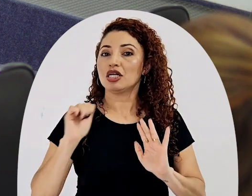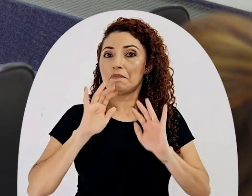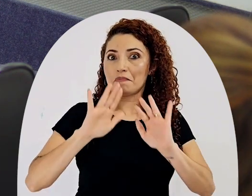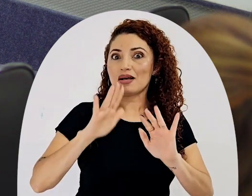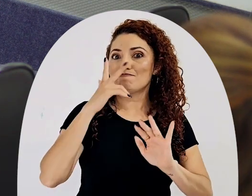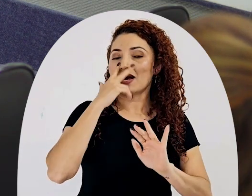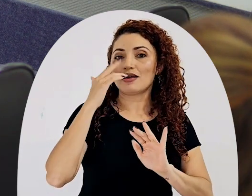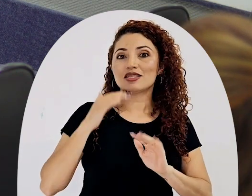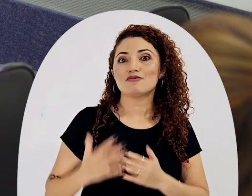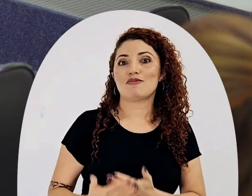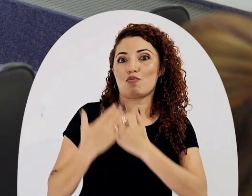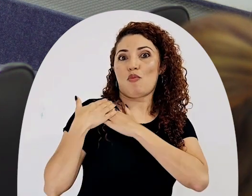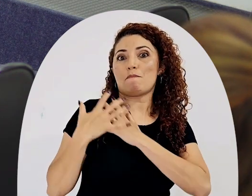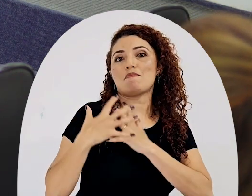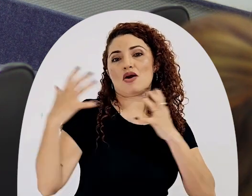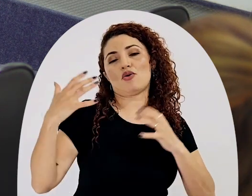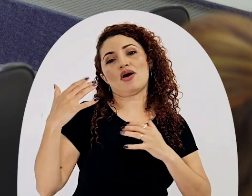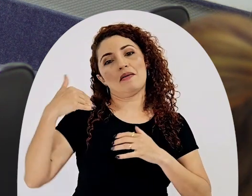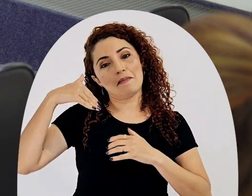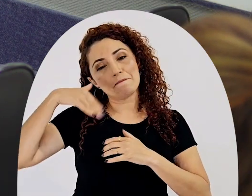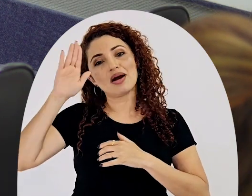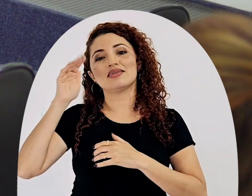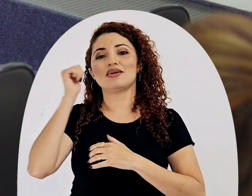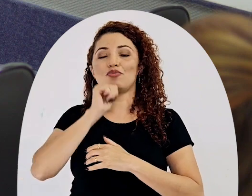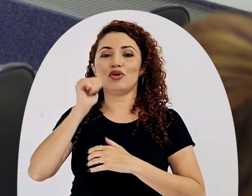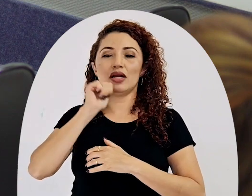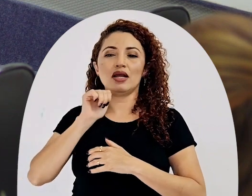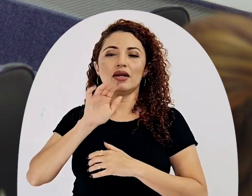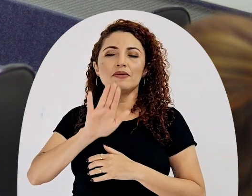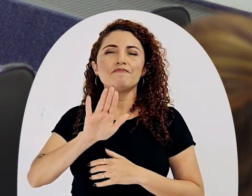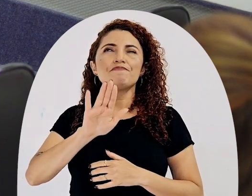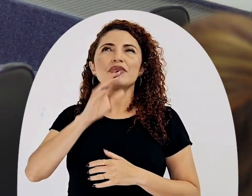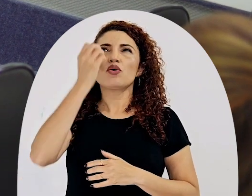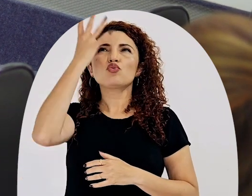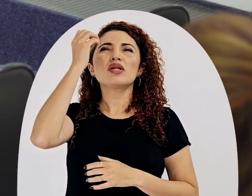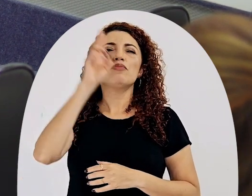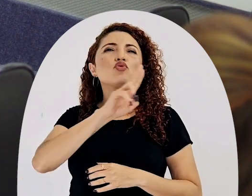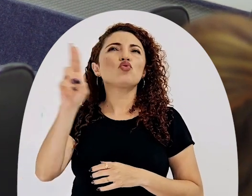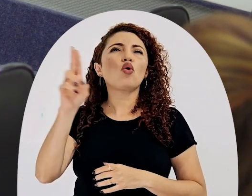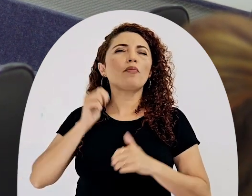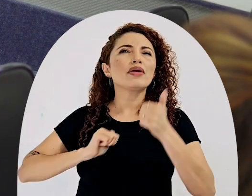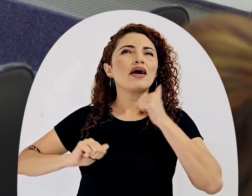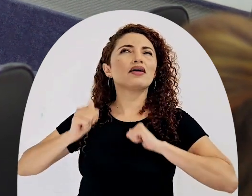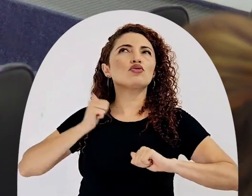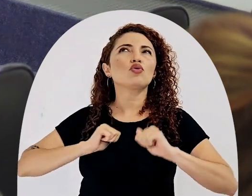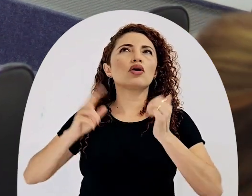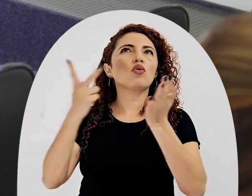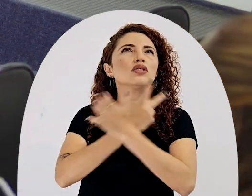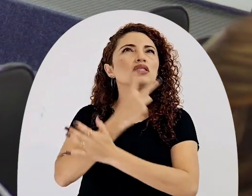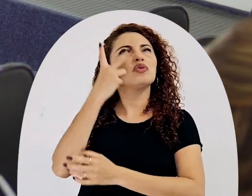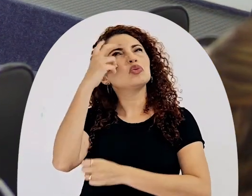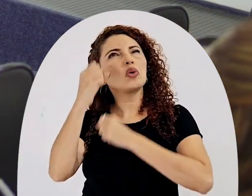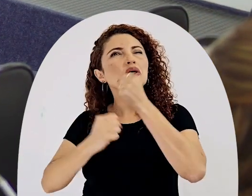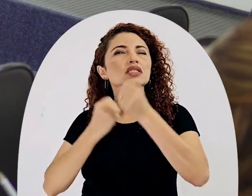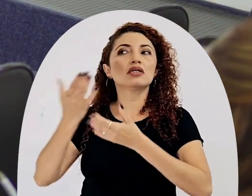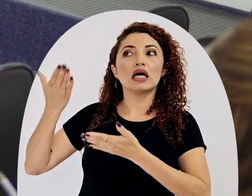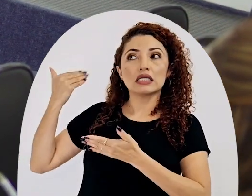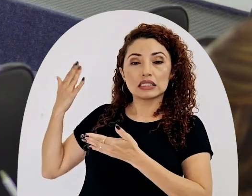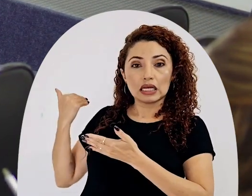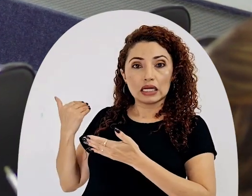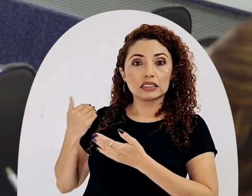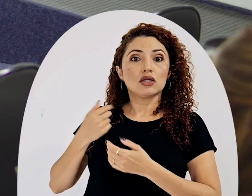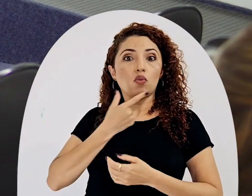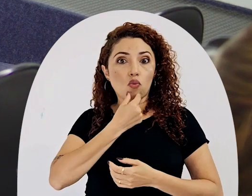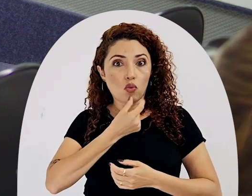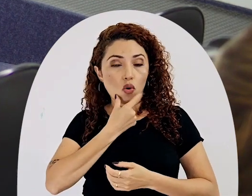eu só não vou lembrar o nome do ator agora, mas é um caso de uns 2 anos atrás, que ele decidiu fazer um movimento inverso em casa.